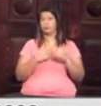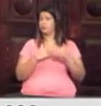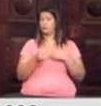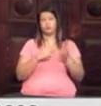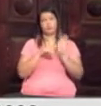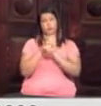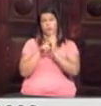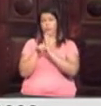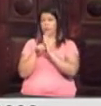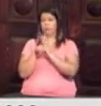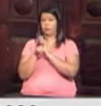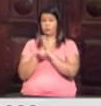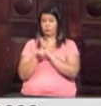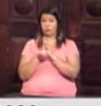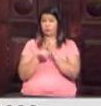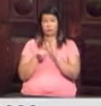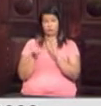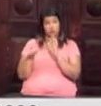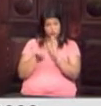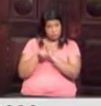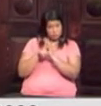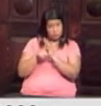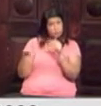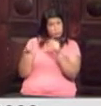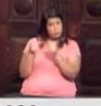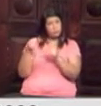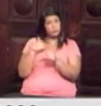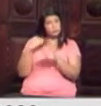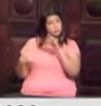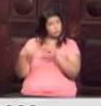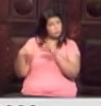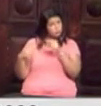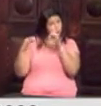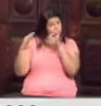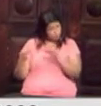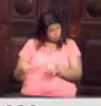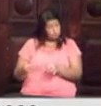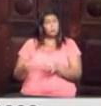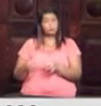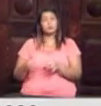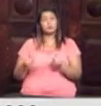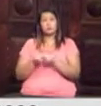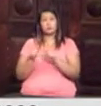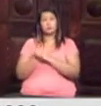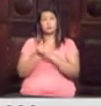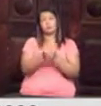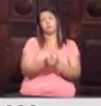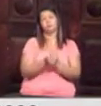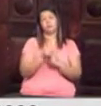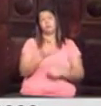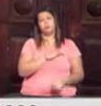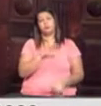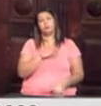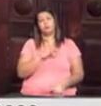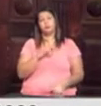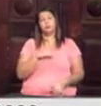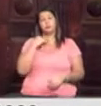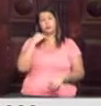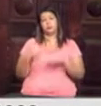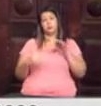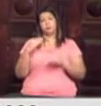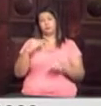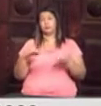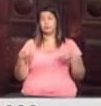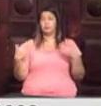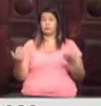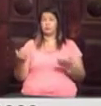investigação, desde que aprovada pela Justiça e conduzida pela Polícia Judiciária, no caso a Polícia Federal